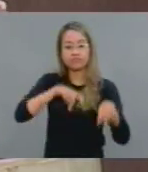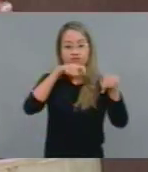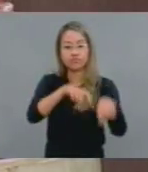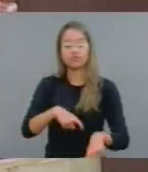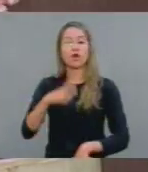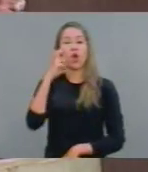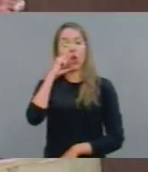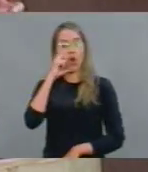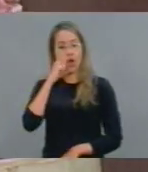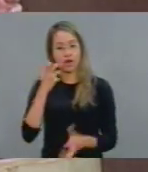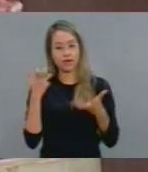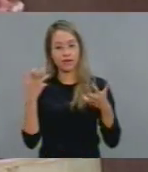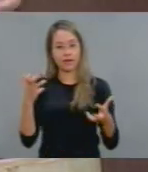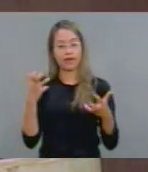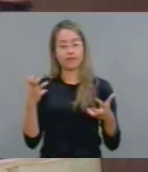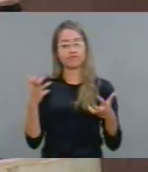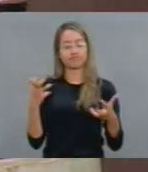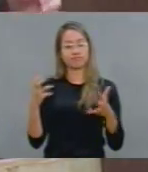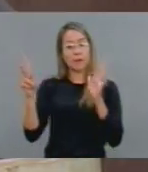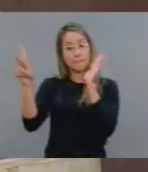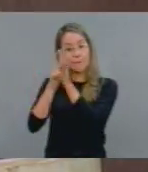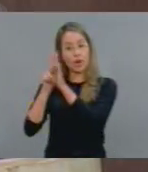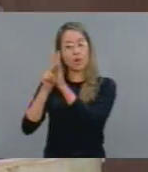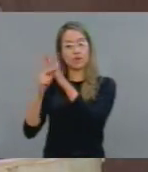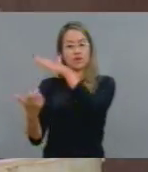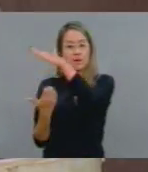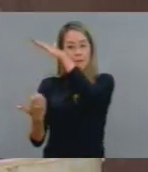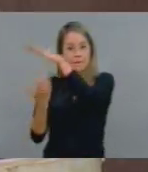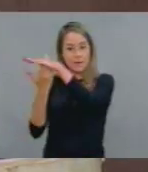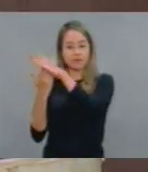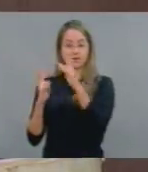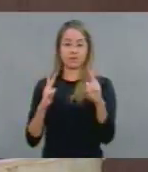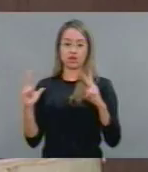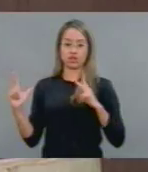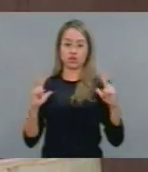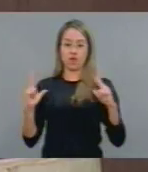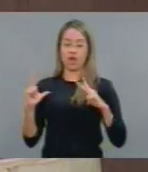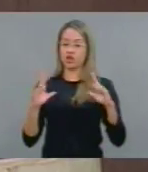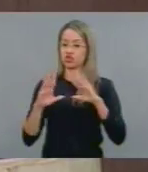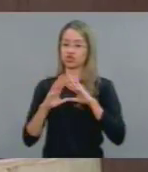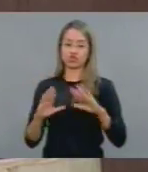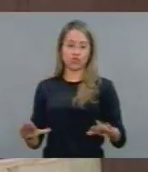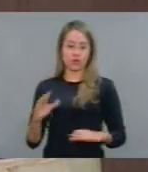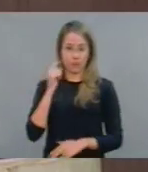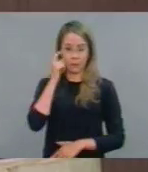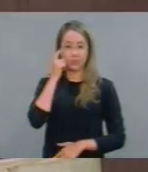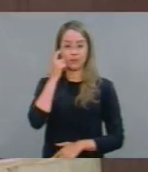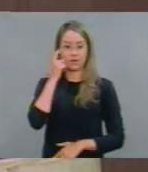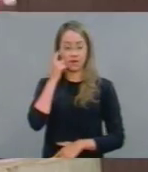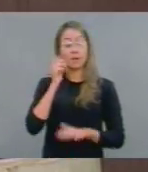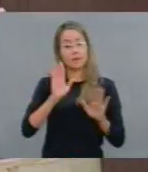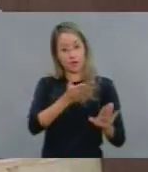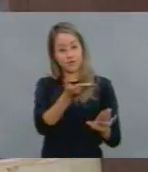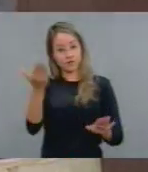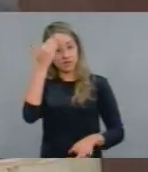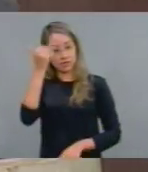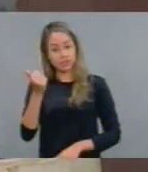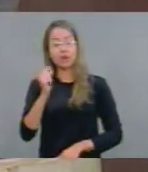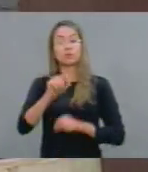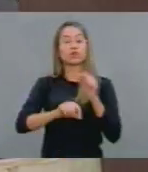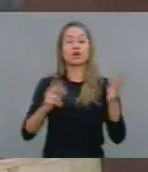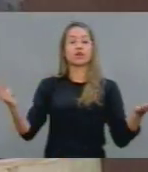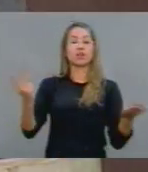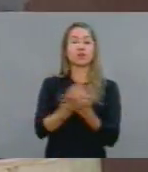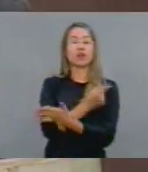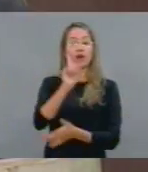reorganizar economicamente. Qualquer leitor atento da economia sabe que o que está acontecendo é uma